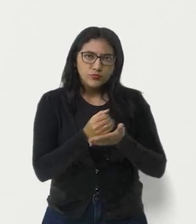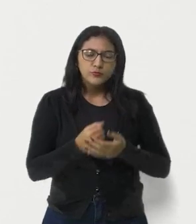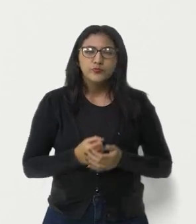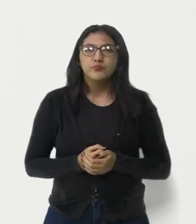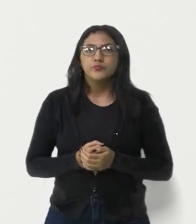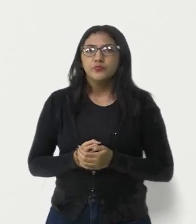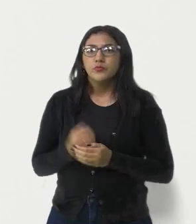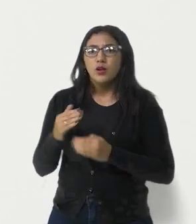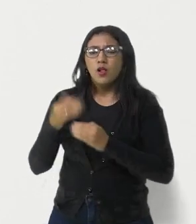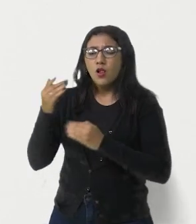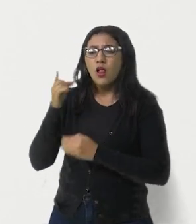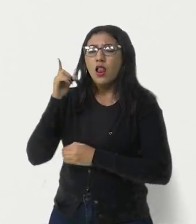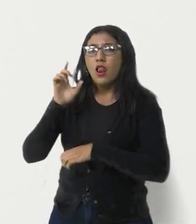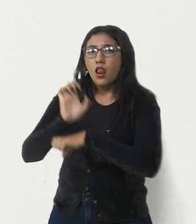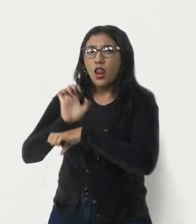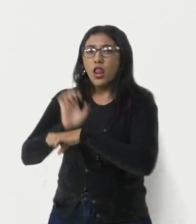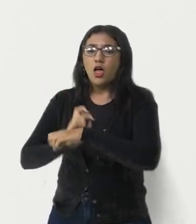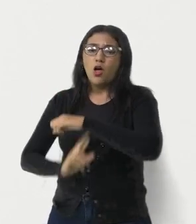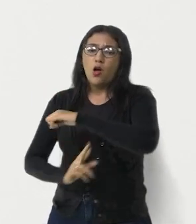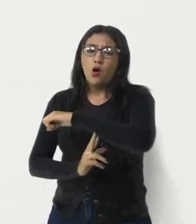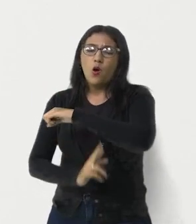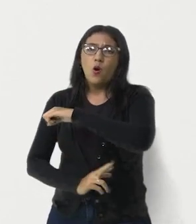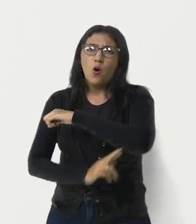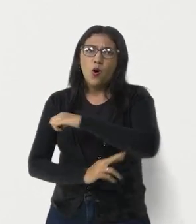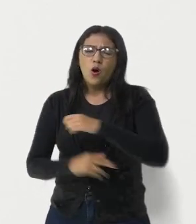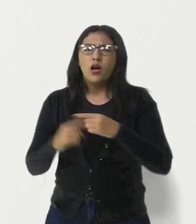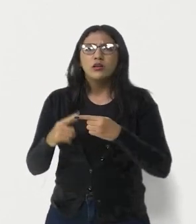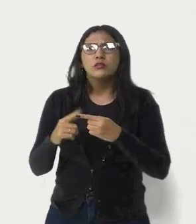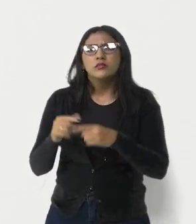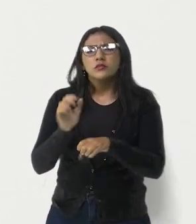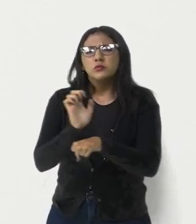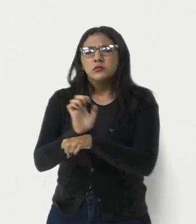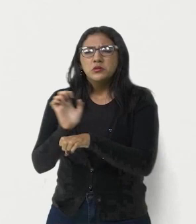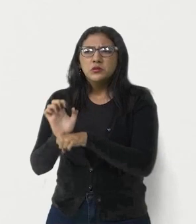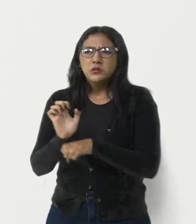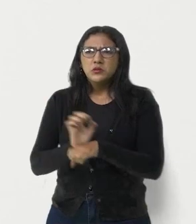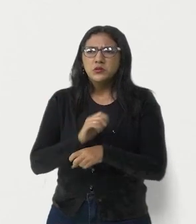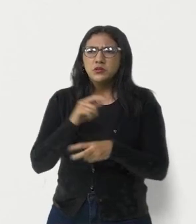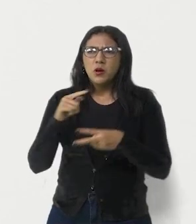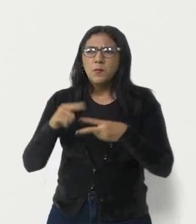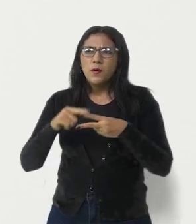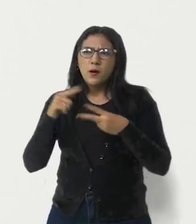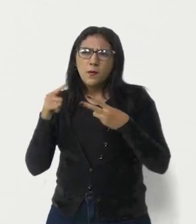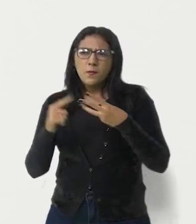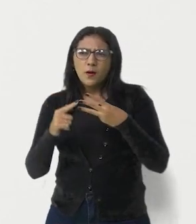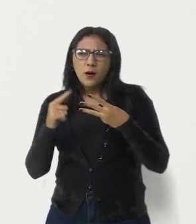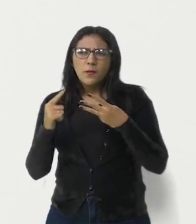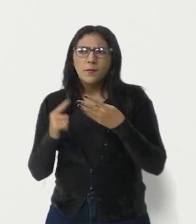No caso de Rondônia, eu vou ter Costa Marques, São Miguel,